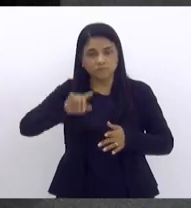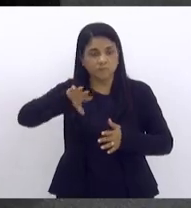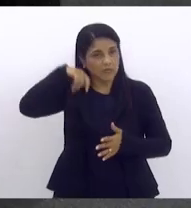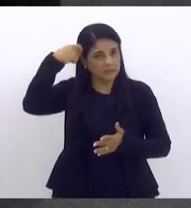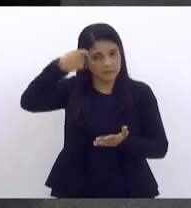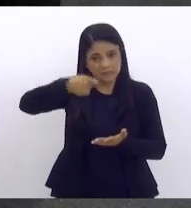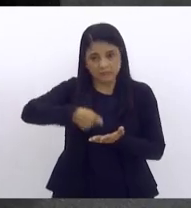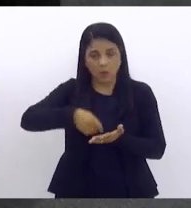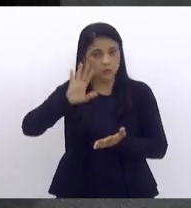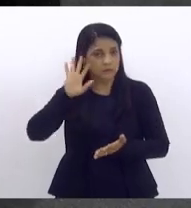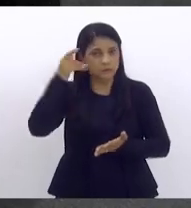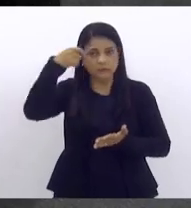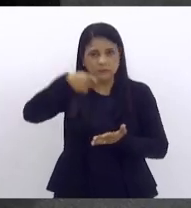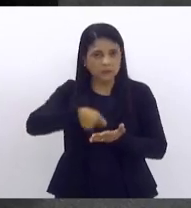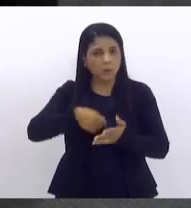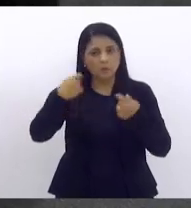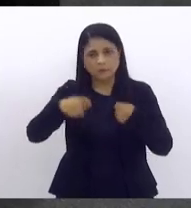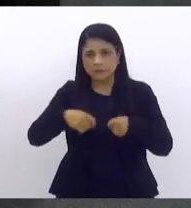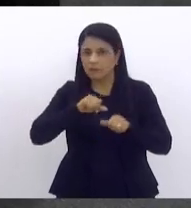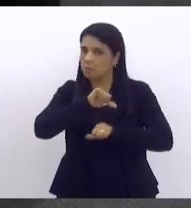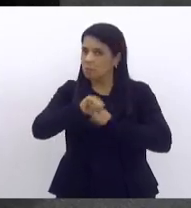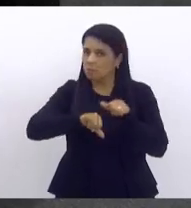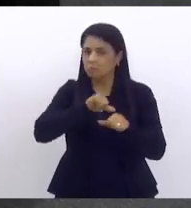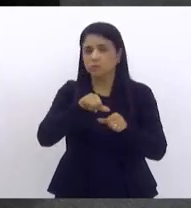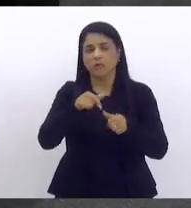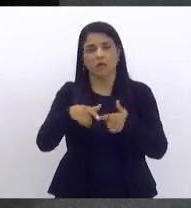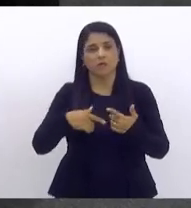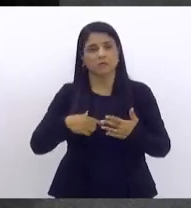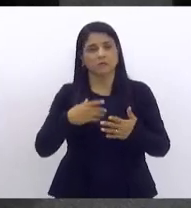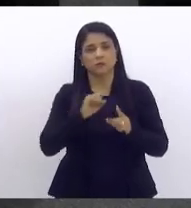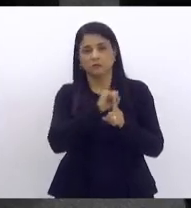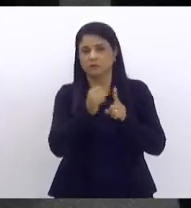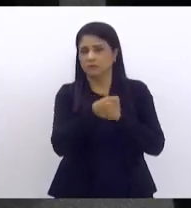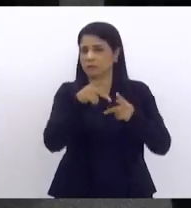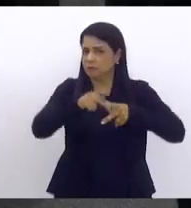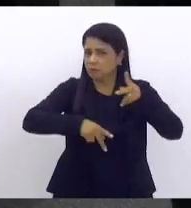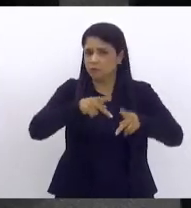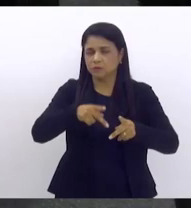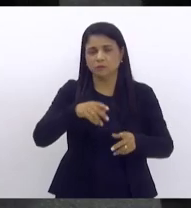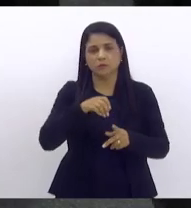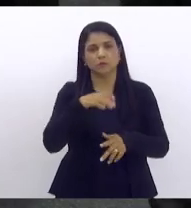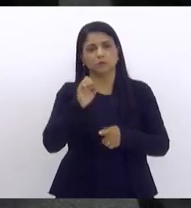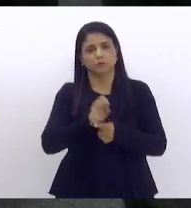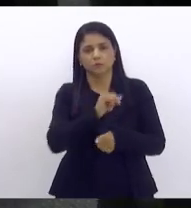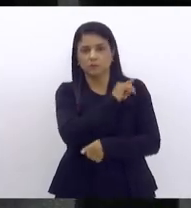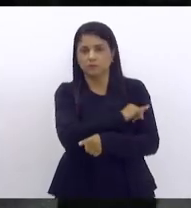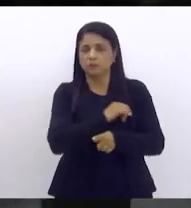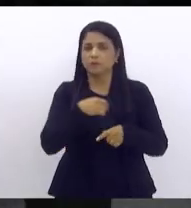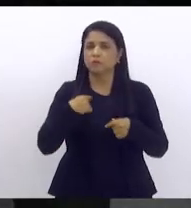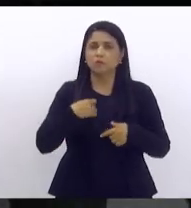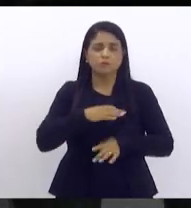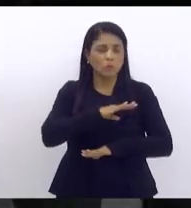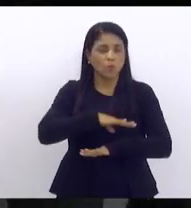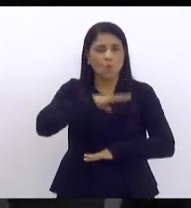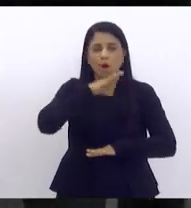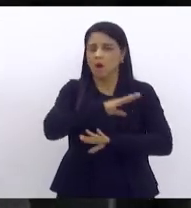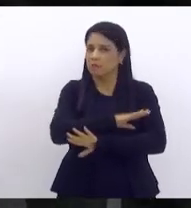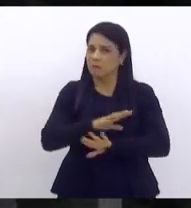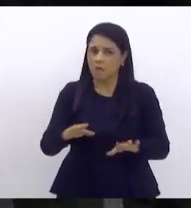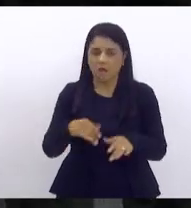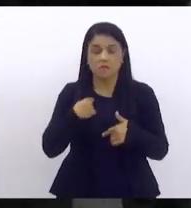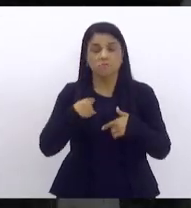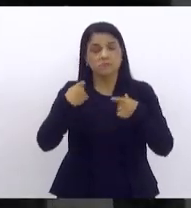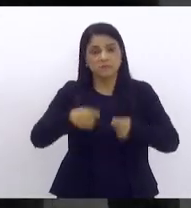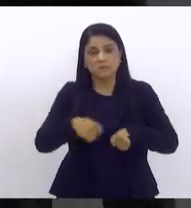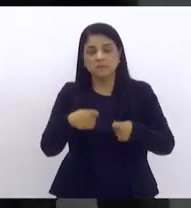tanta violência, tanto crime, e conta com as suas forças policiais para que isso seja debelado em nosso